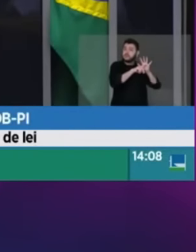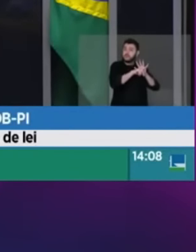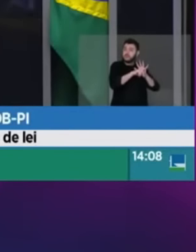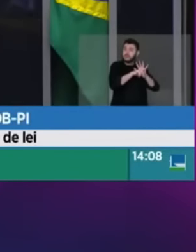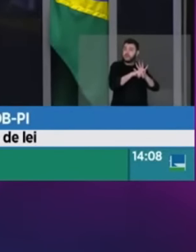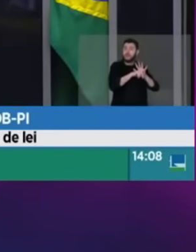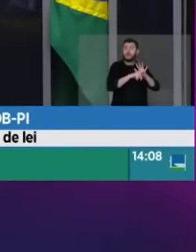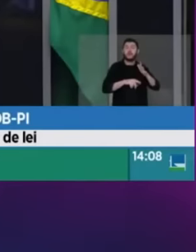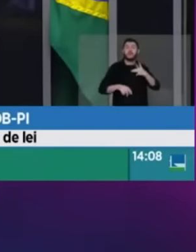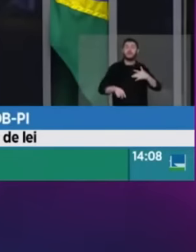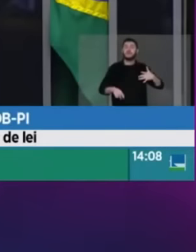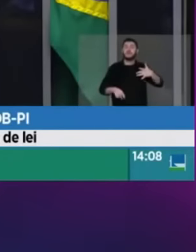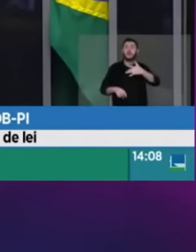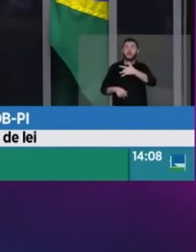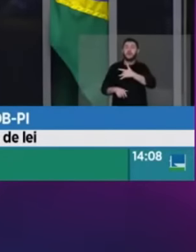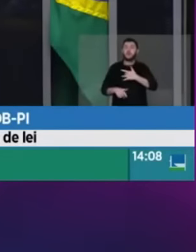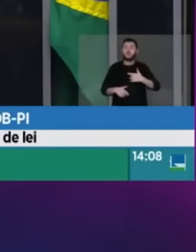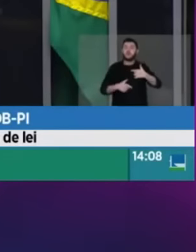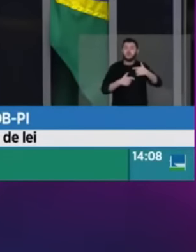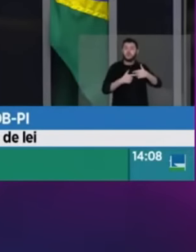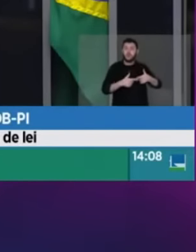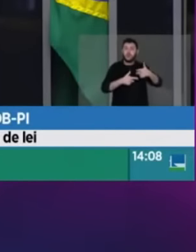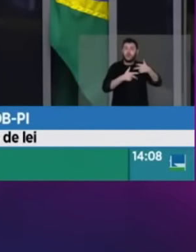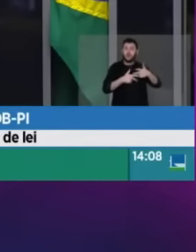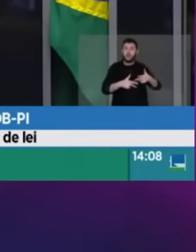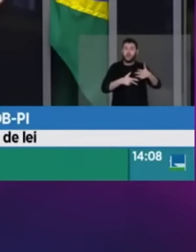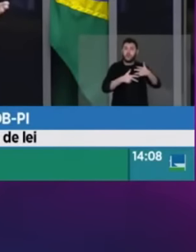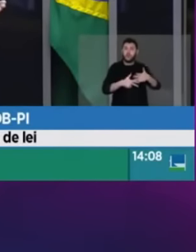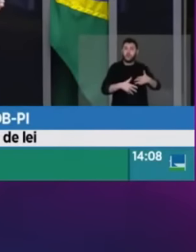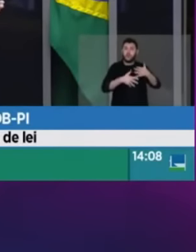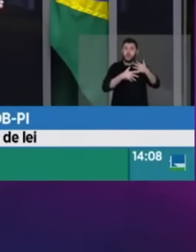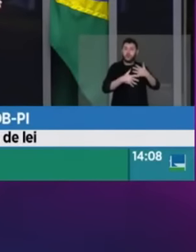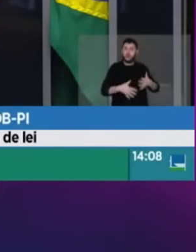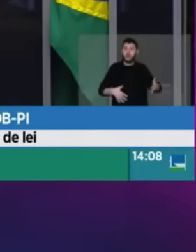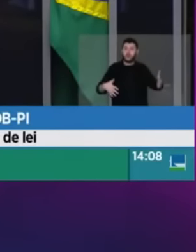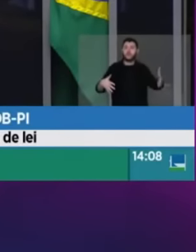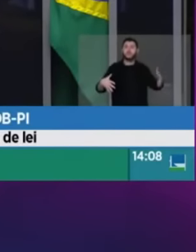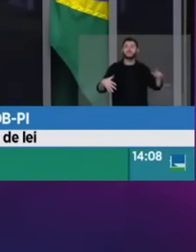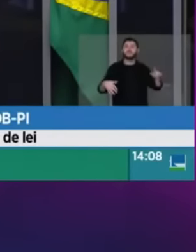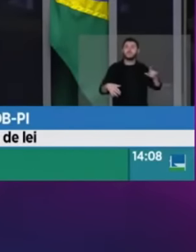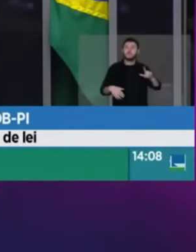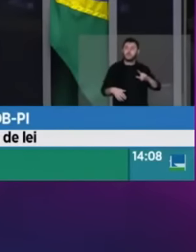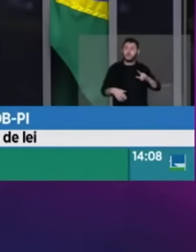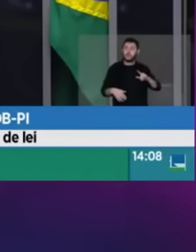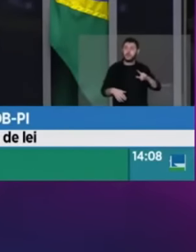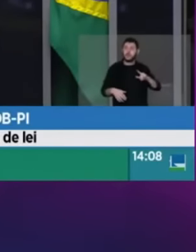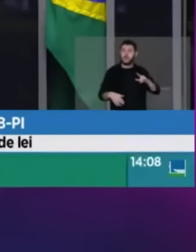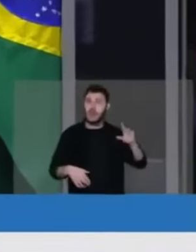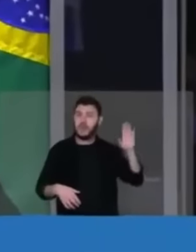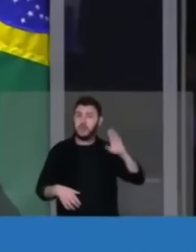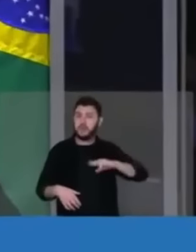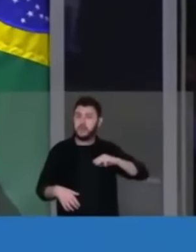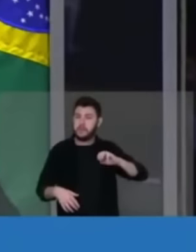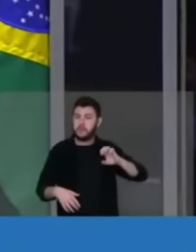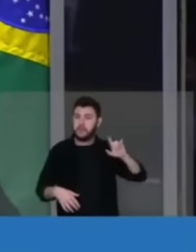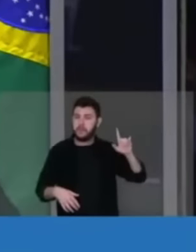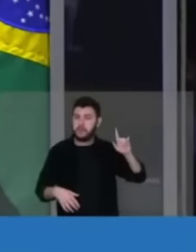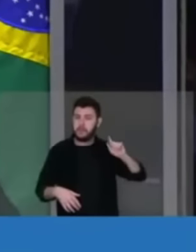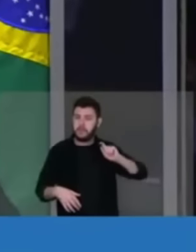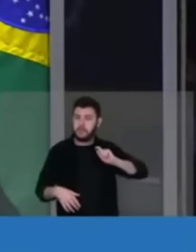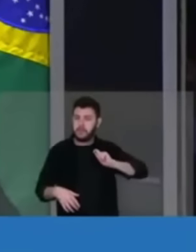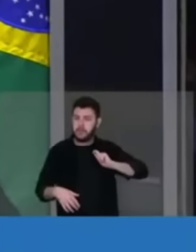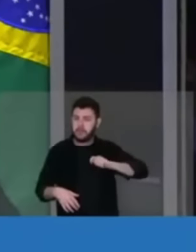pontua nos primeiros lugares Qual o mal que há nisso não vejo nenhum